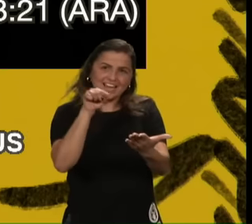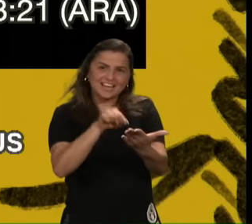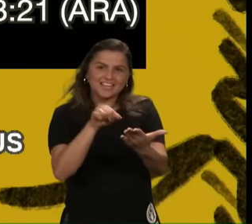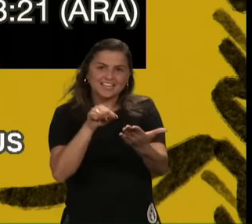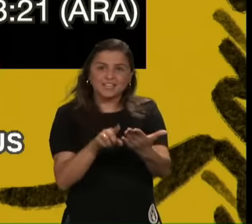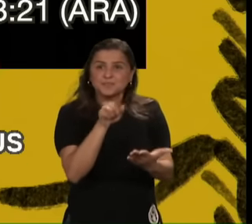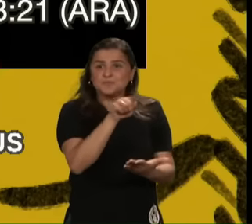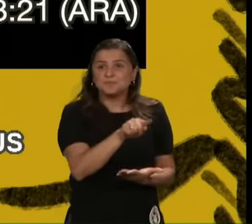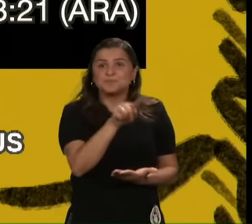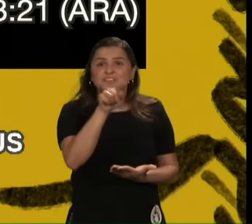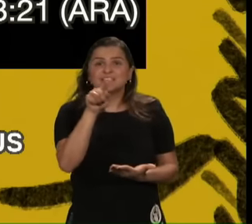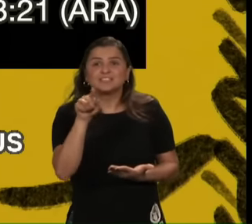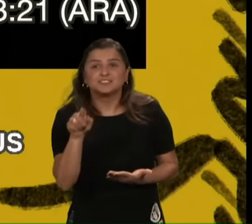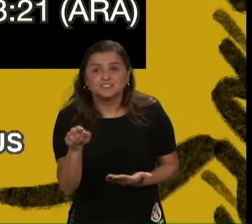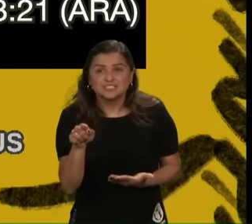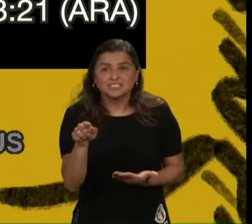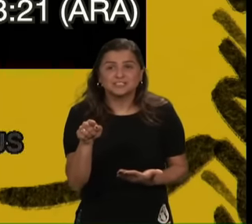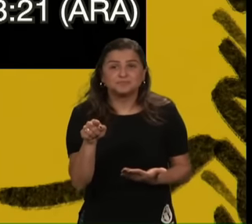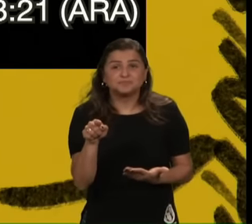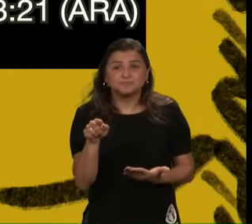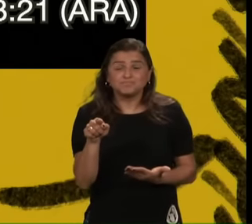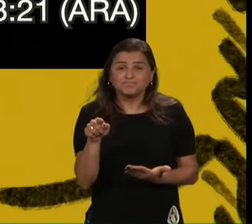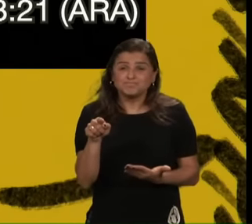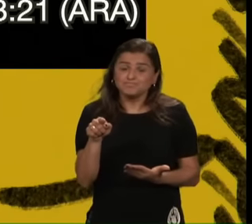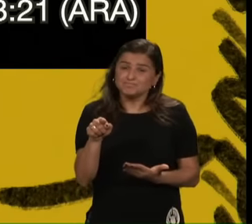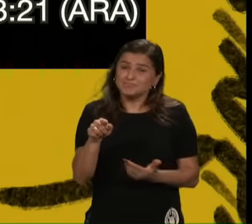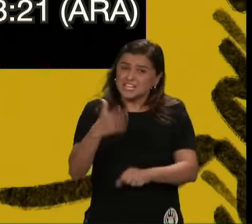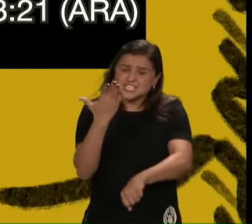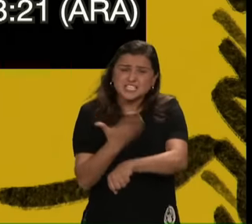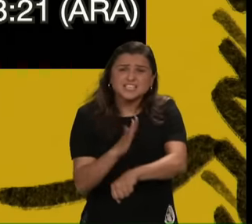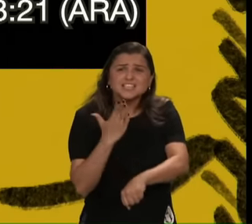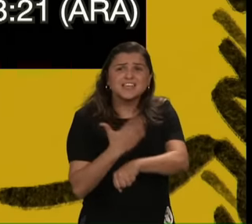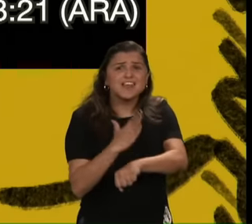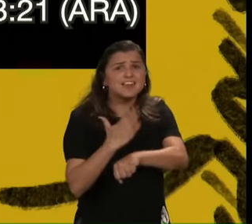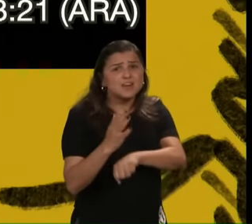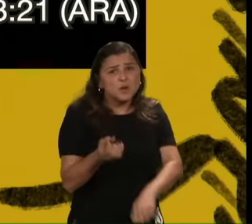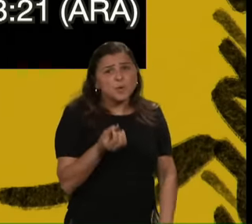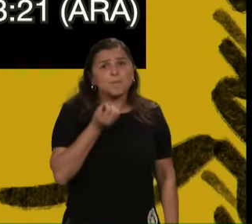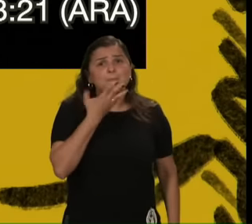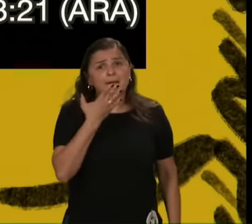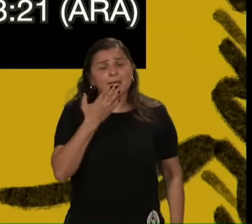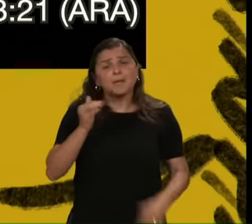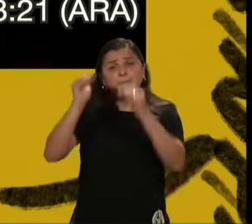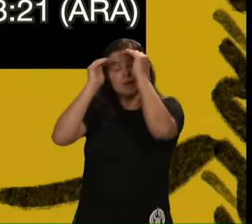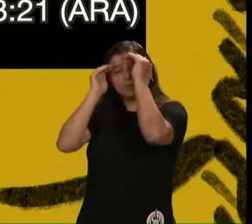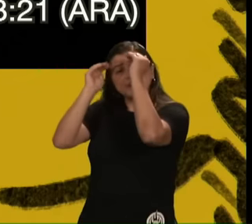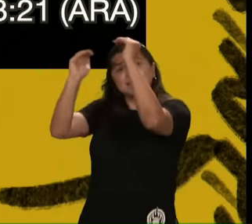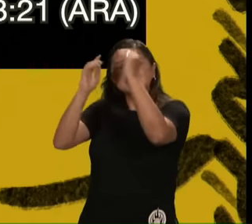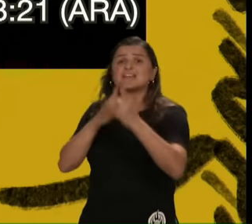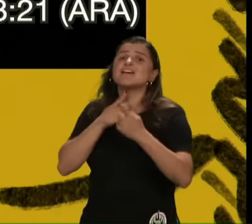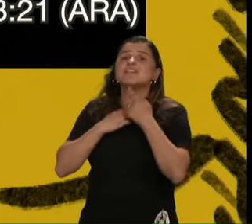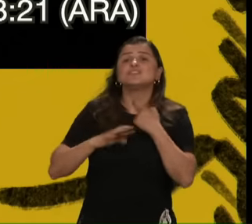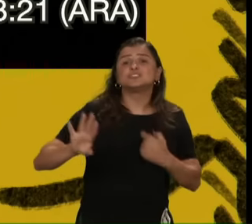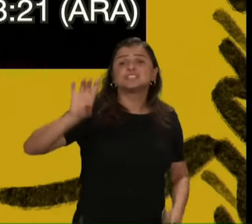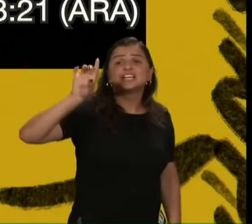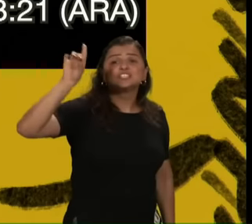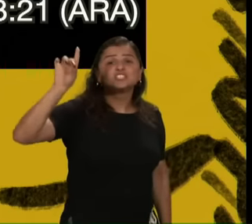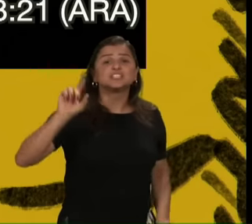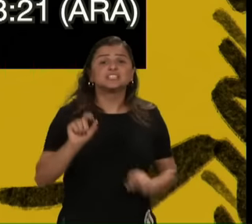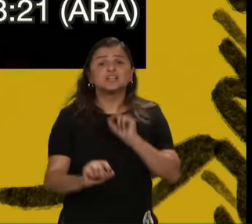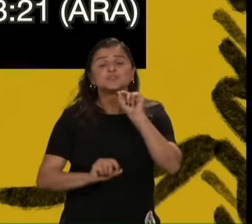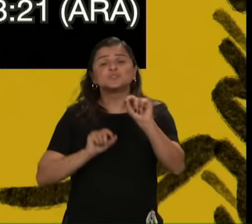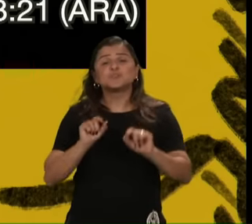vos aperfeiçoe em todo bem, para cumprirdes a sua vontade. Qual é a vontade dele? Operando em vós o